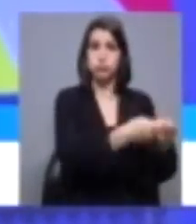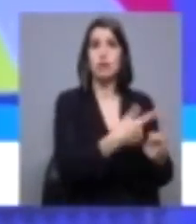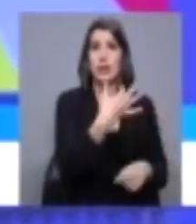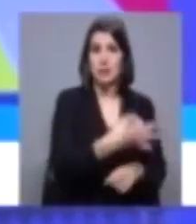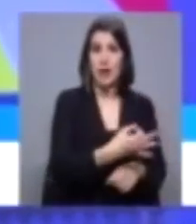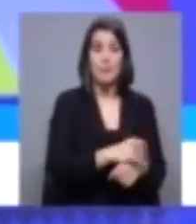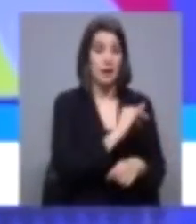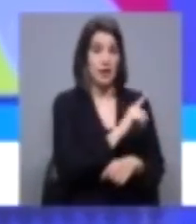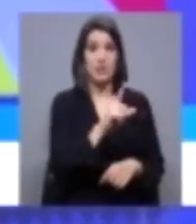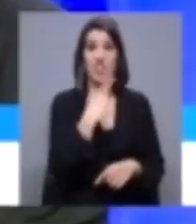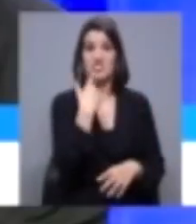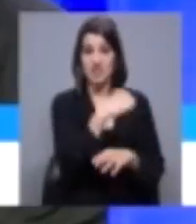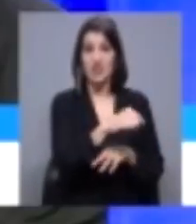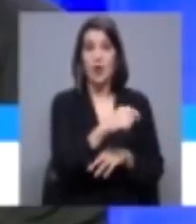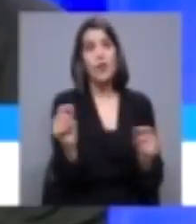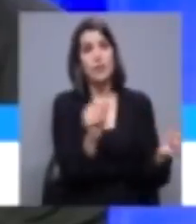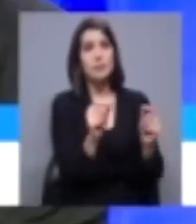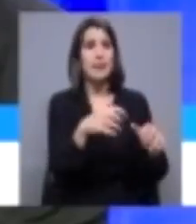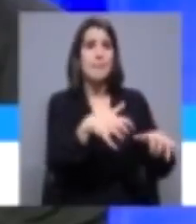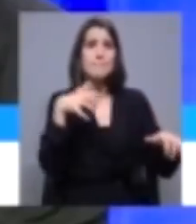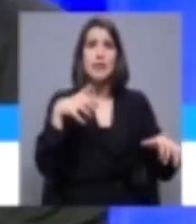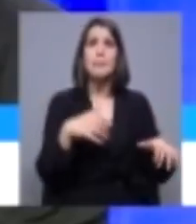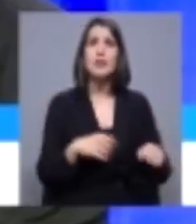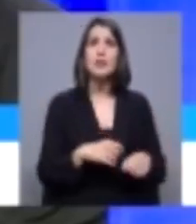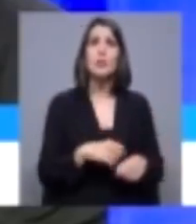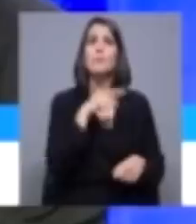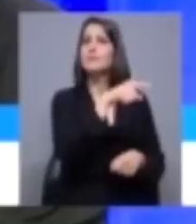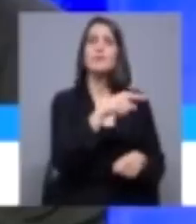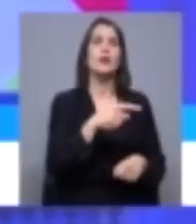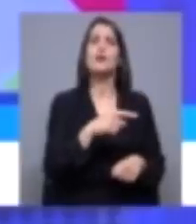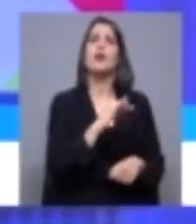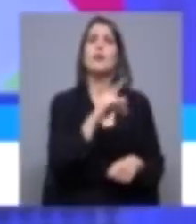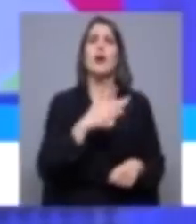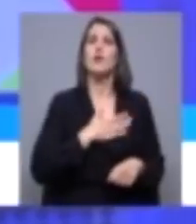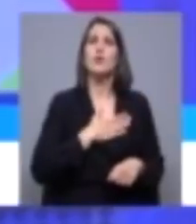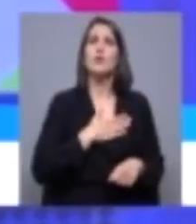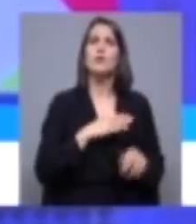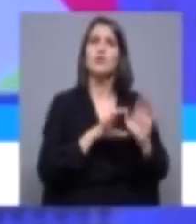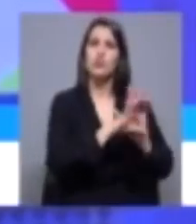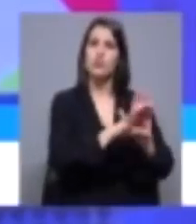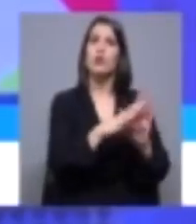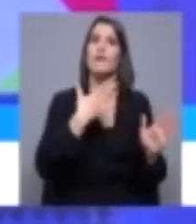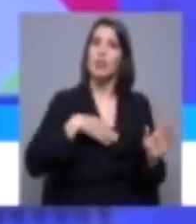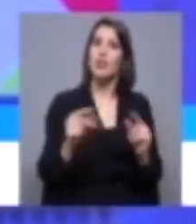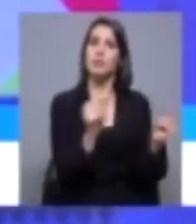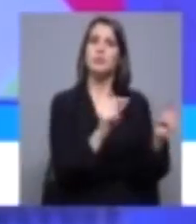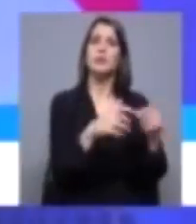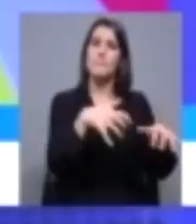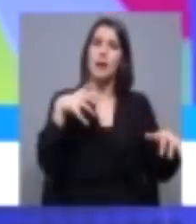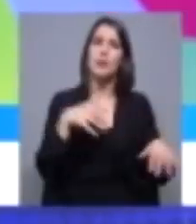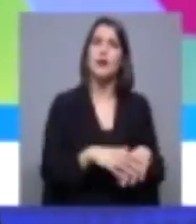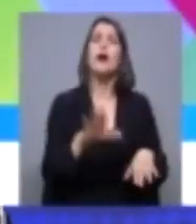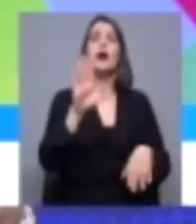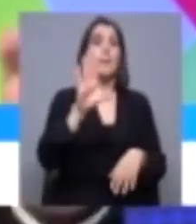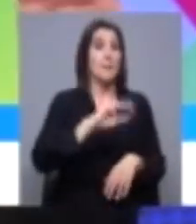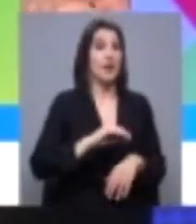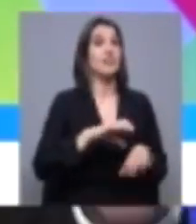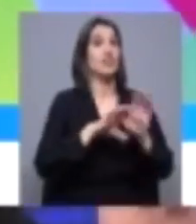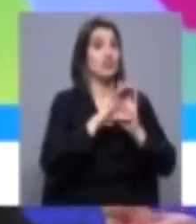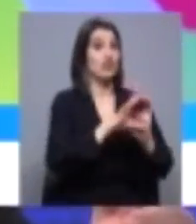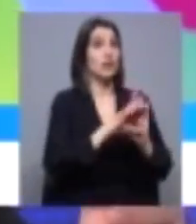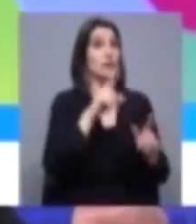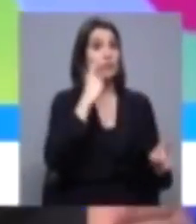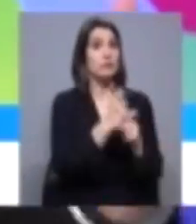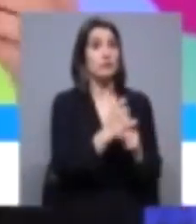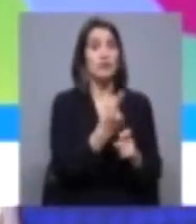de coisa que a gente viu lá uso era discutida no Parlamento em Sobral não quis ter no Parlamento que foi chega aqui pesquisa no Parlamento mais um cheiro